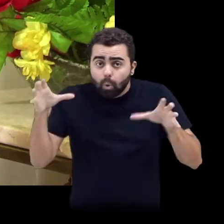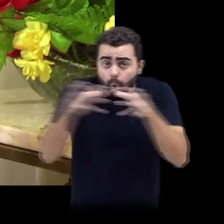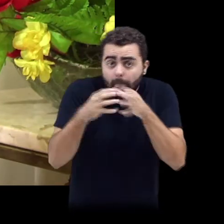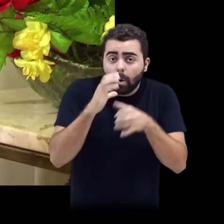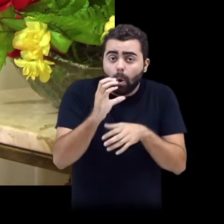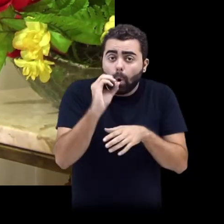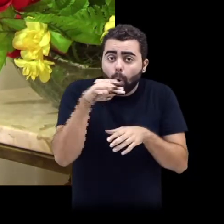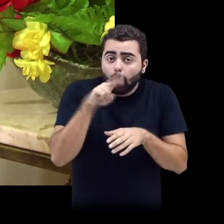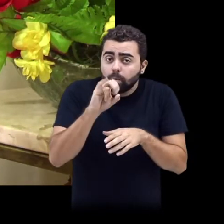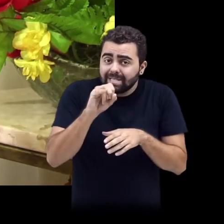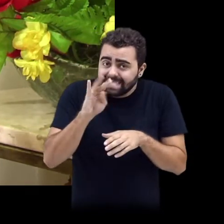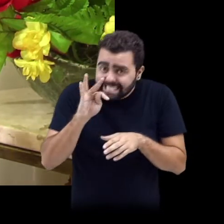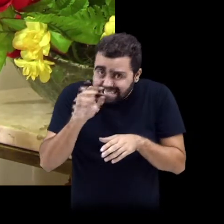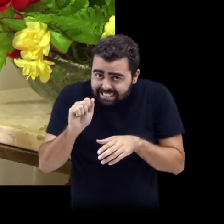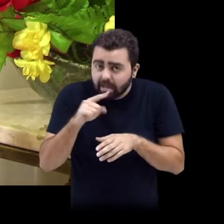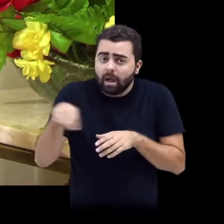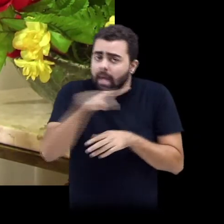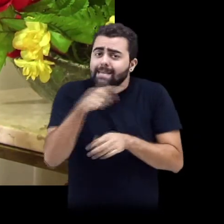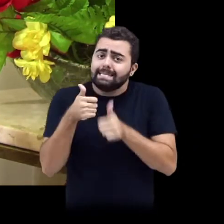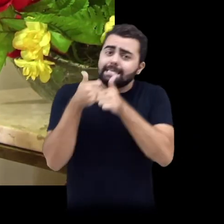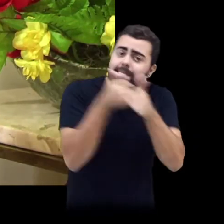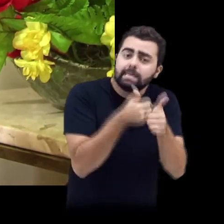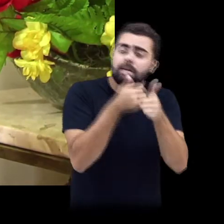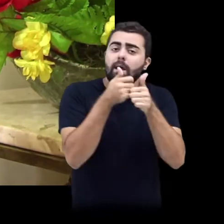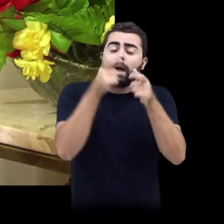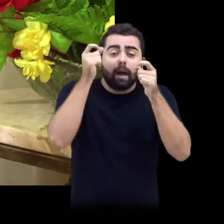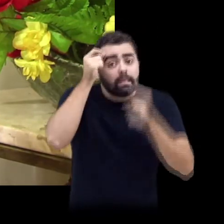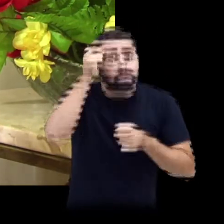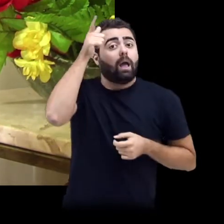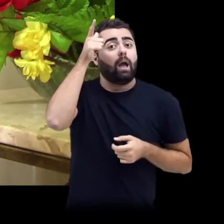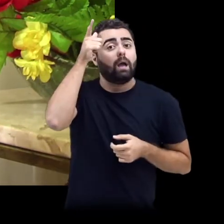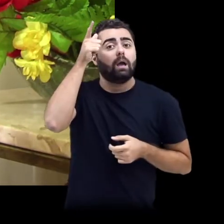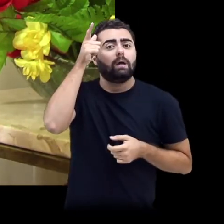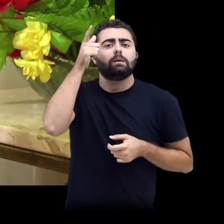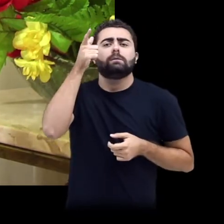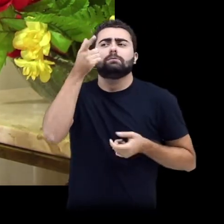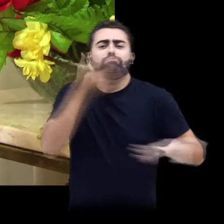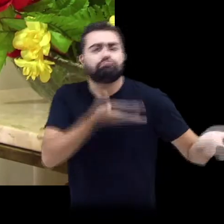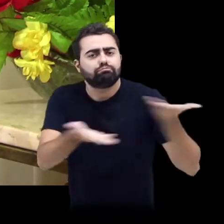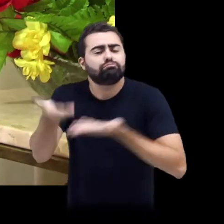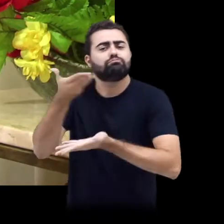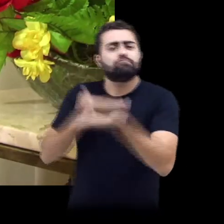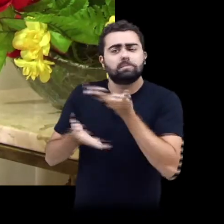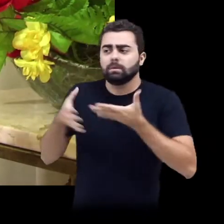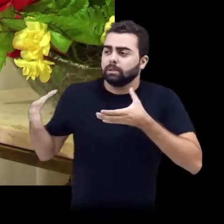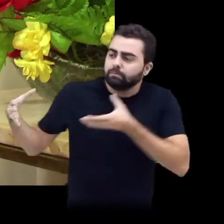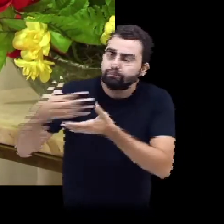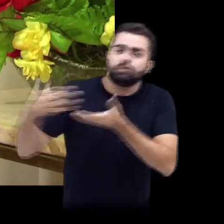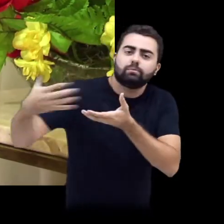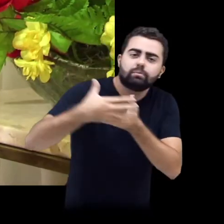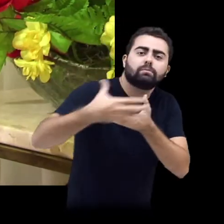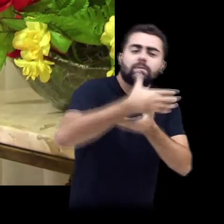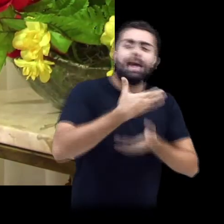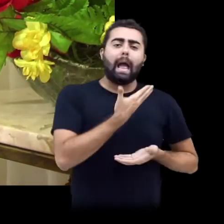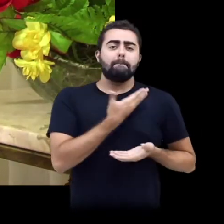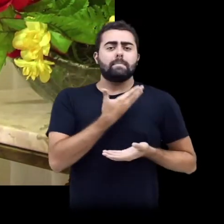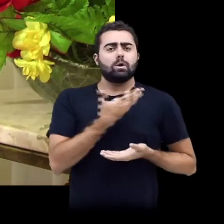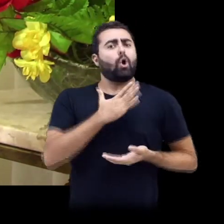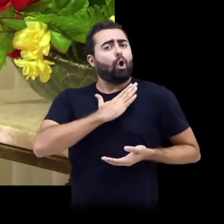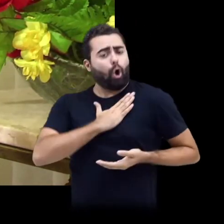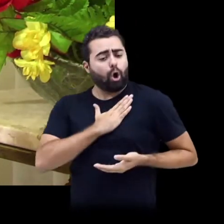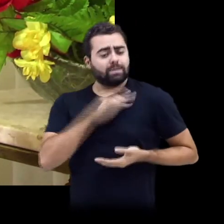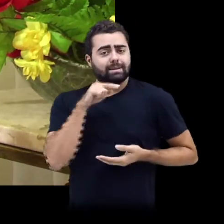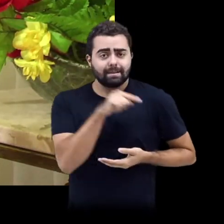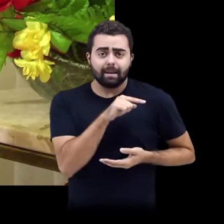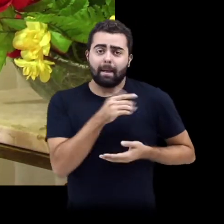ideologia proletária, reunisse em torno de si dezenas e dezenas de amigos, de admiradores,